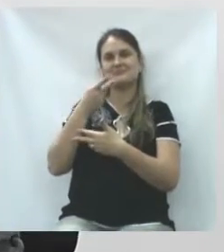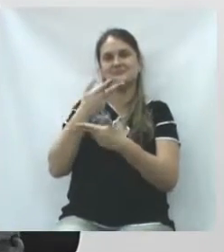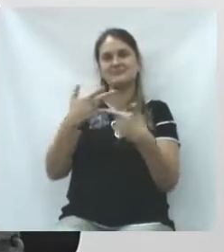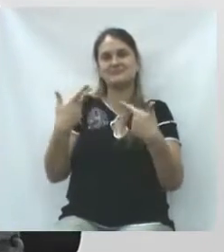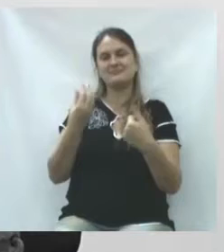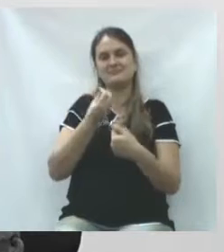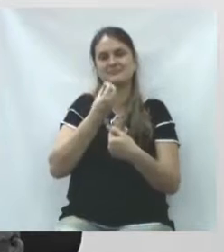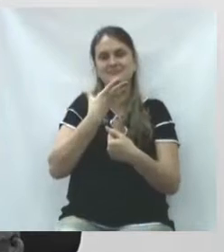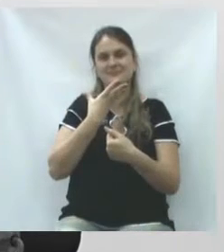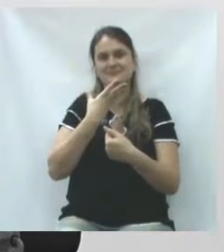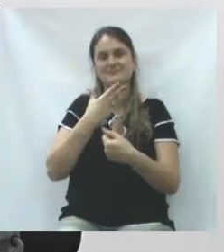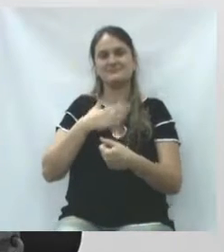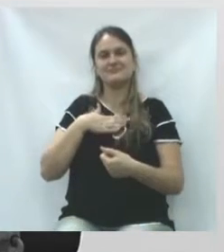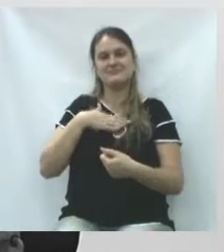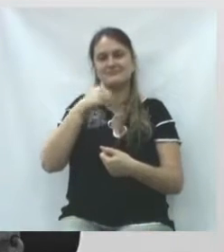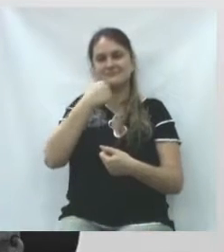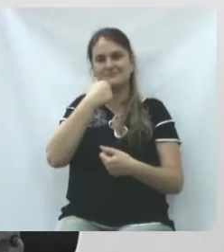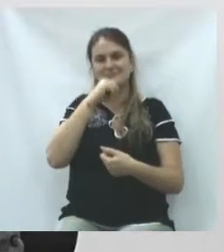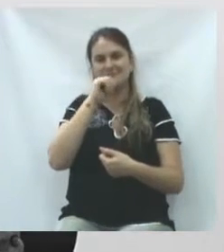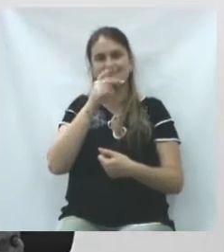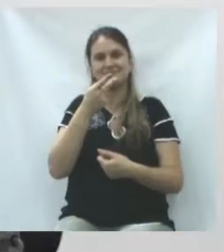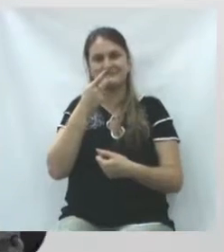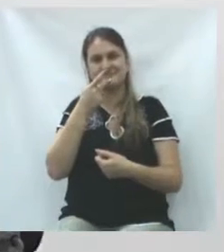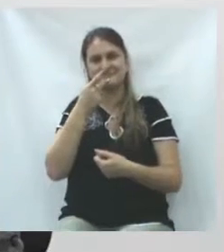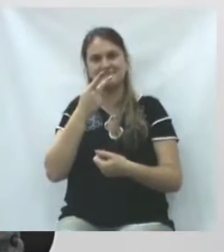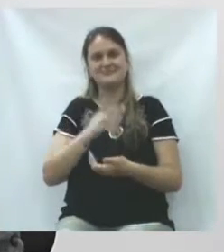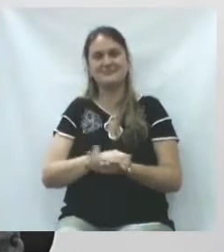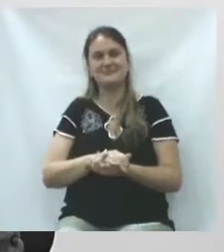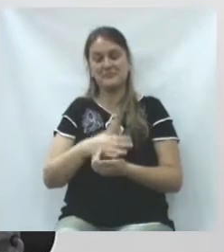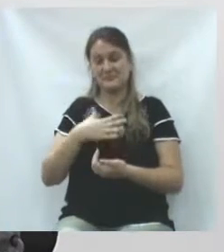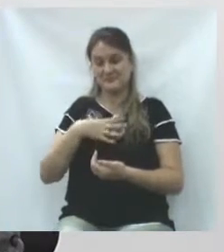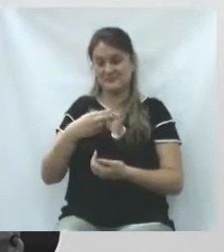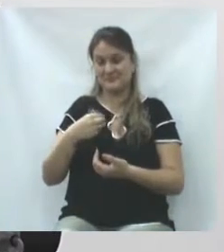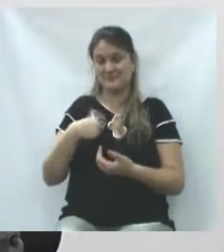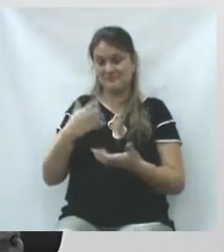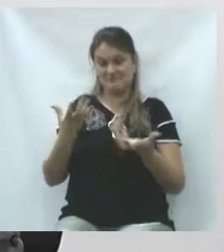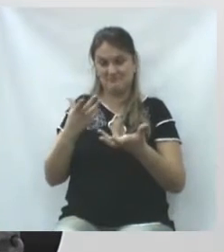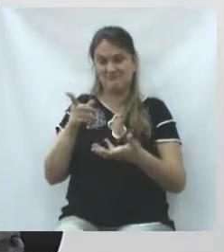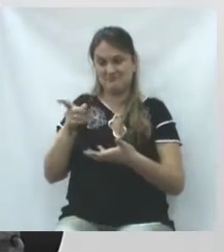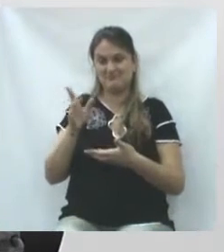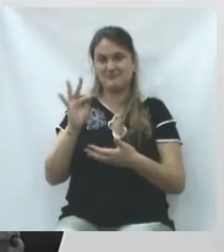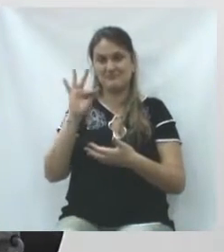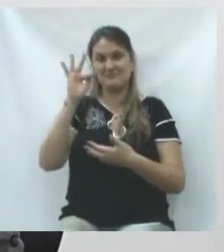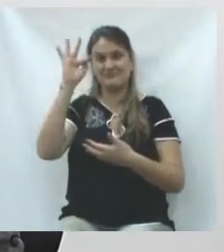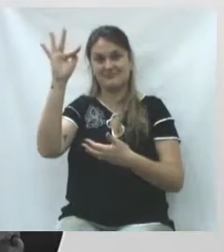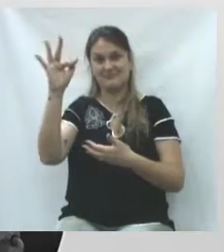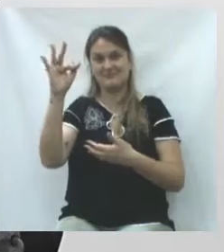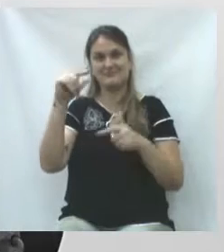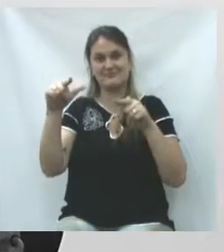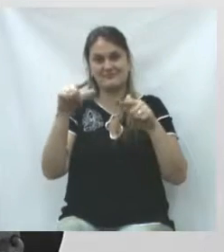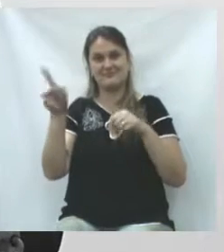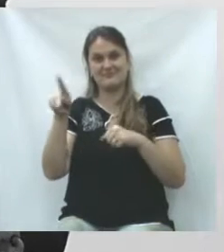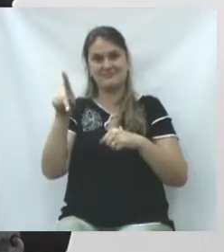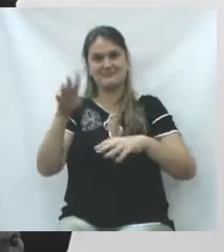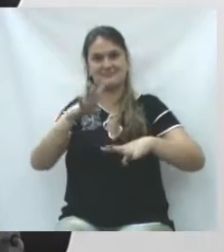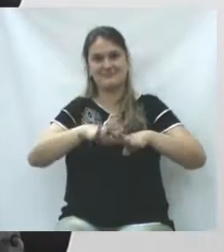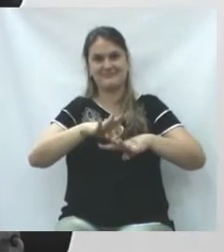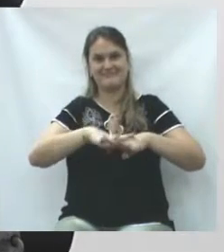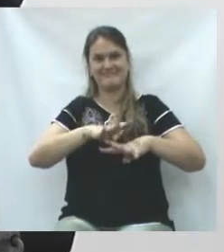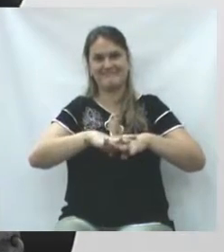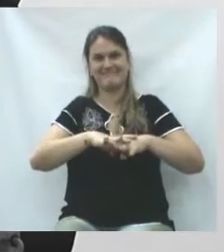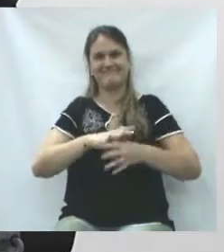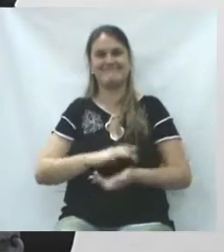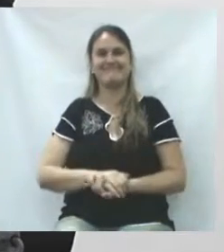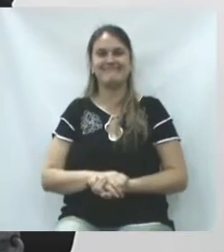mãe falava assim: meu filho, eu gostaria que você fosse professor de matemática. Eu